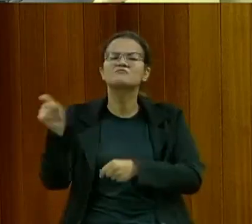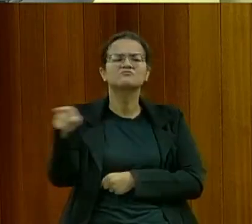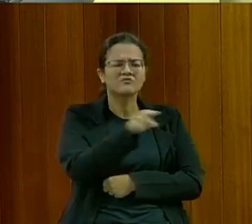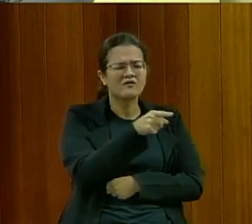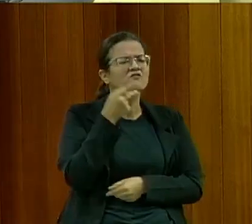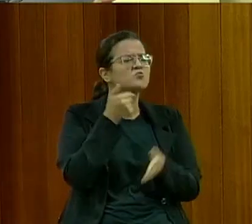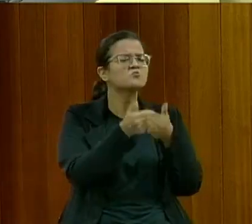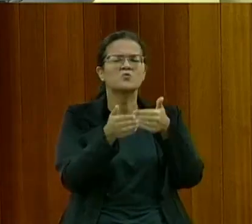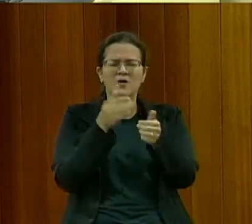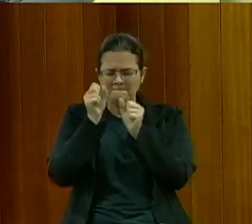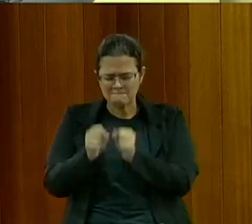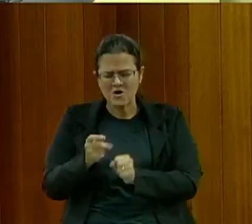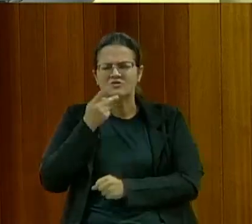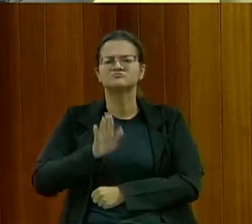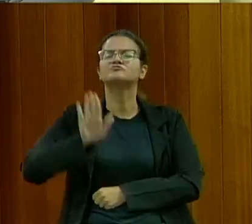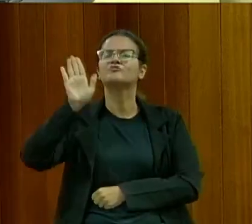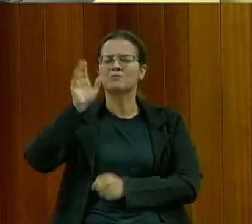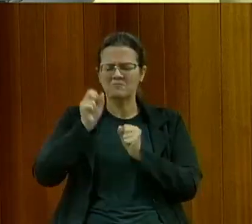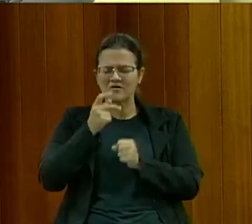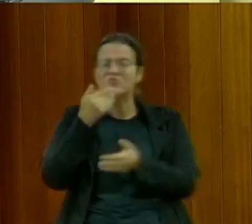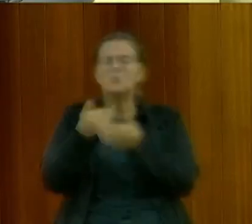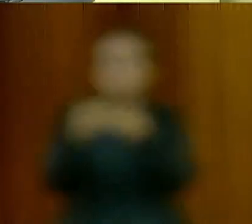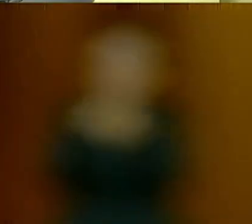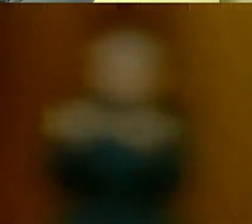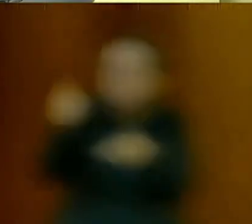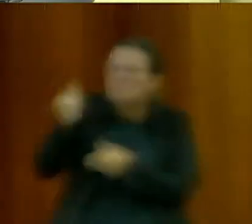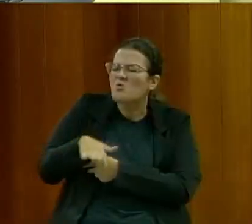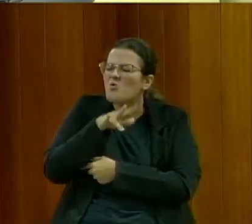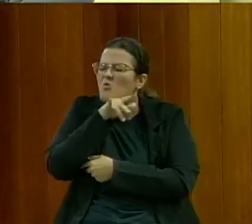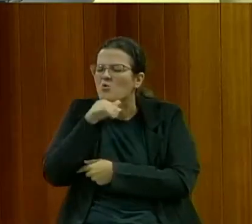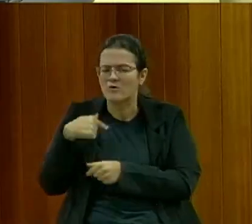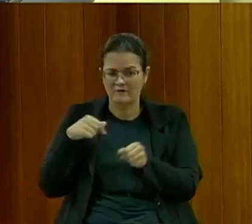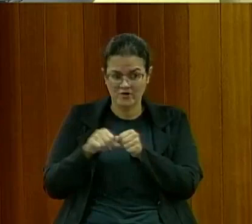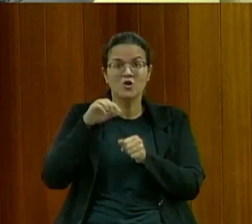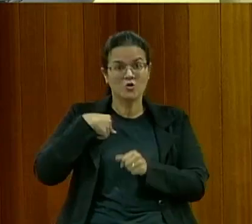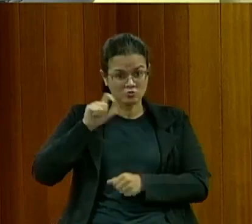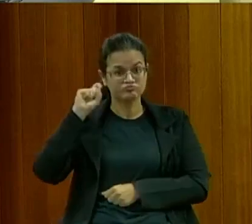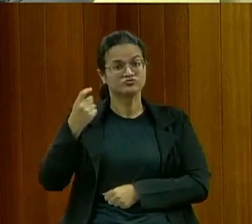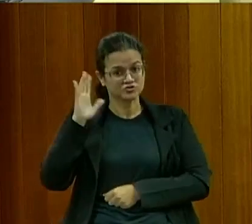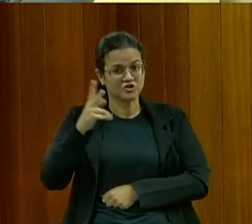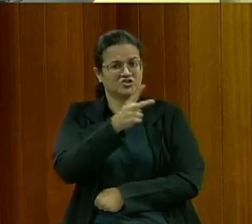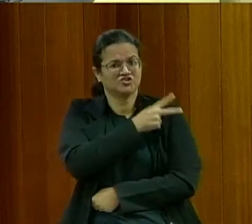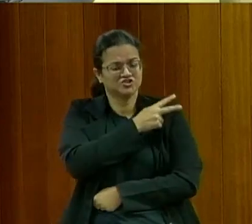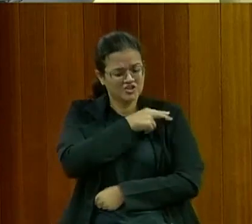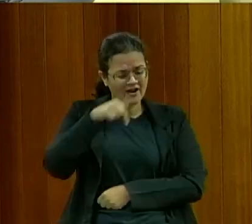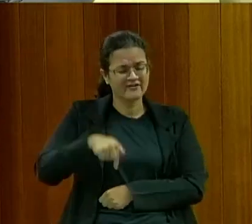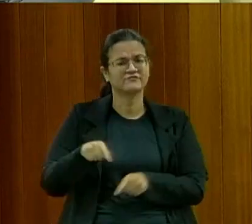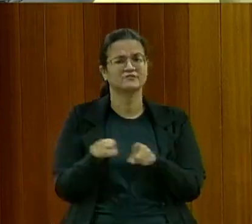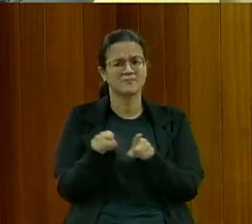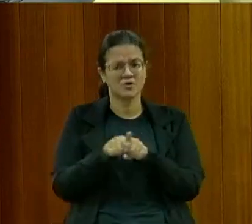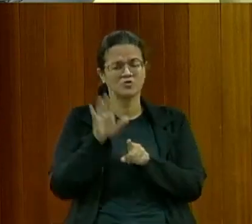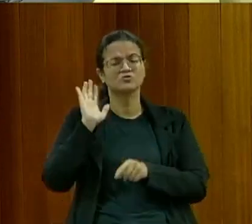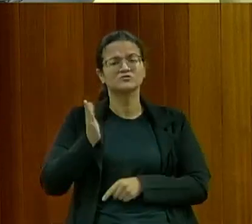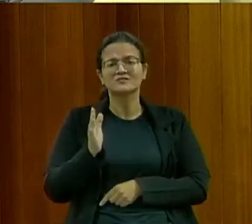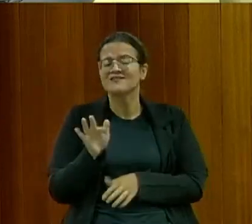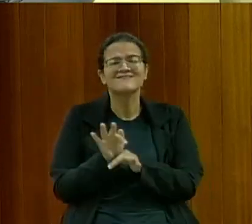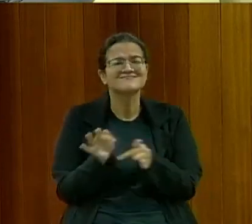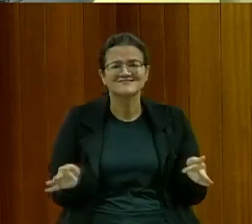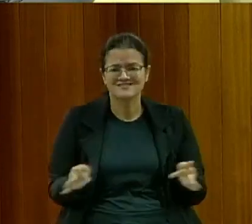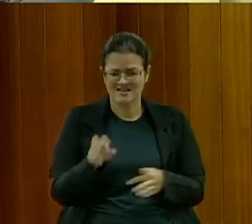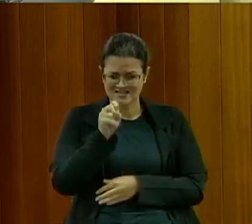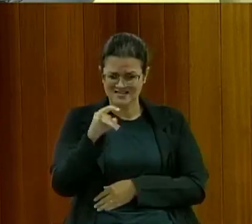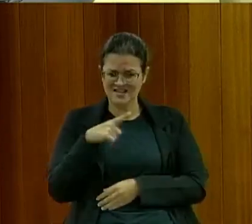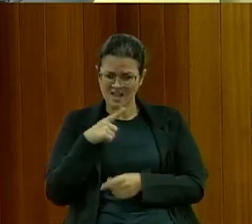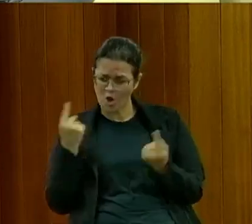qualquer malandragem que eu já fiz nessa casa aqui. Já fui até chefe desse poder. Viu? Agora, é simples. Vossa Excelência é contra? Muito bem, vota